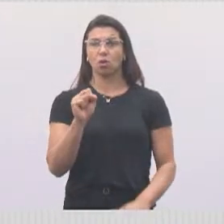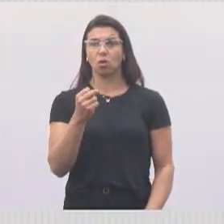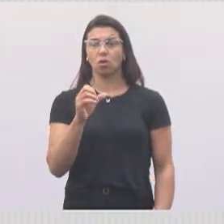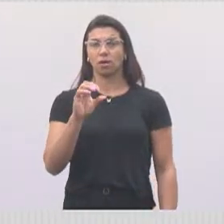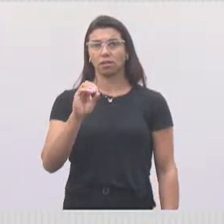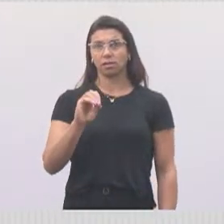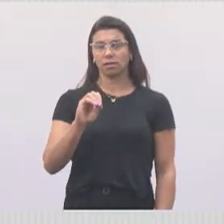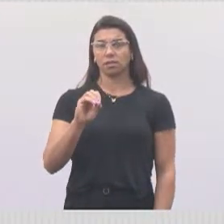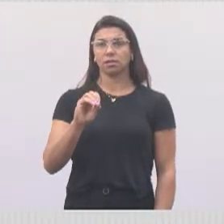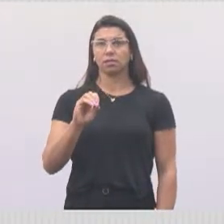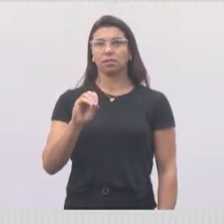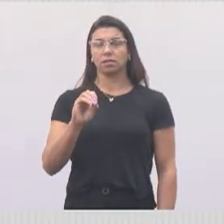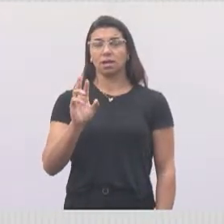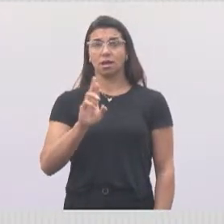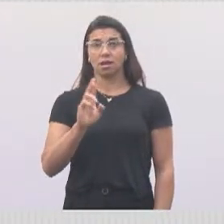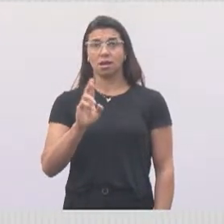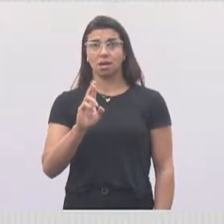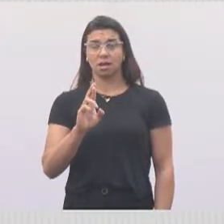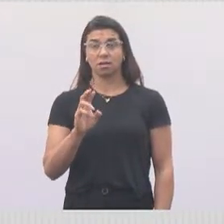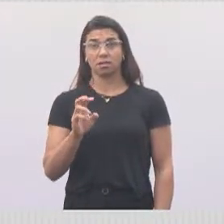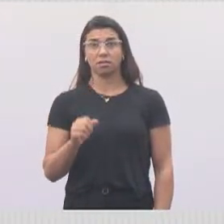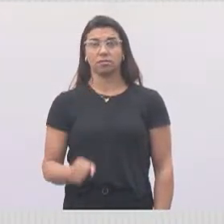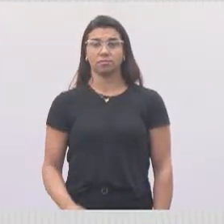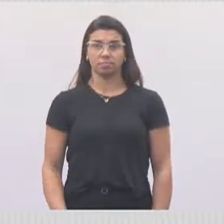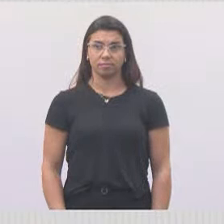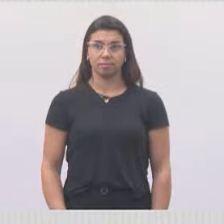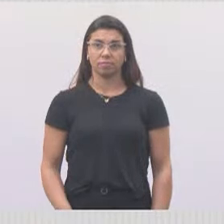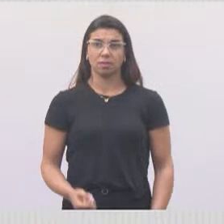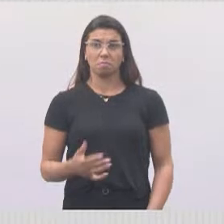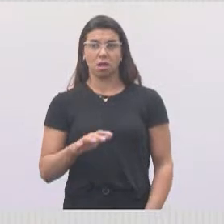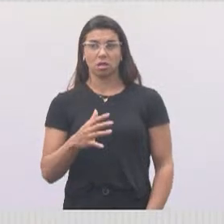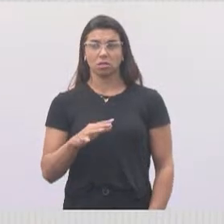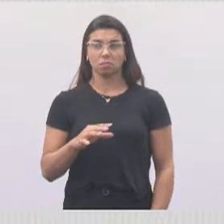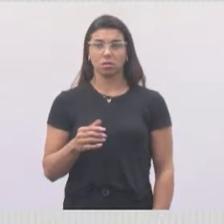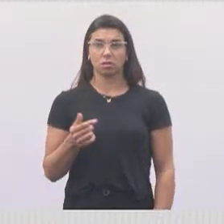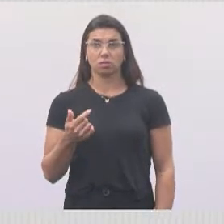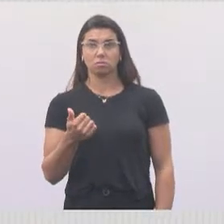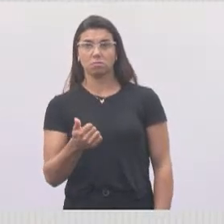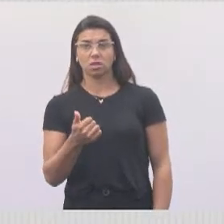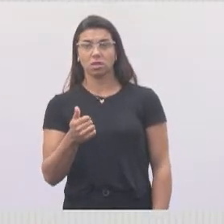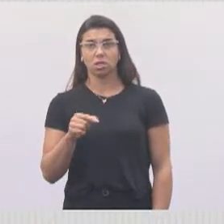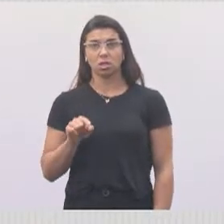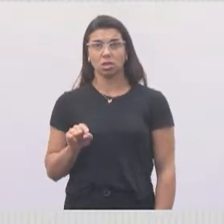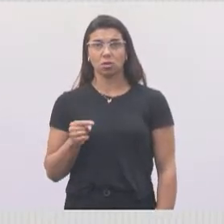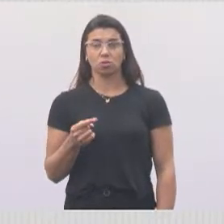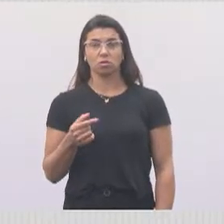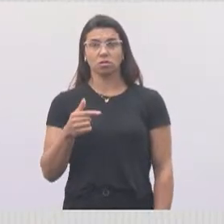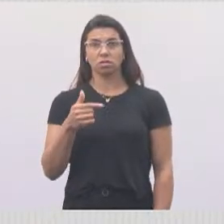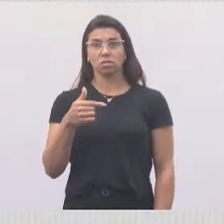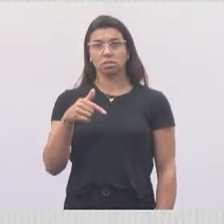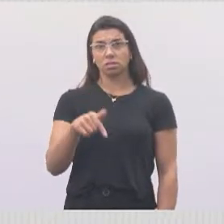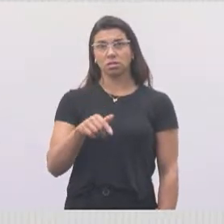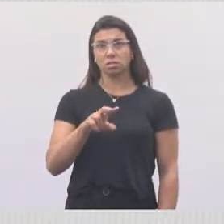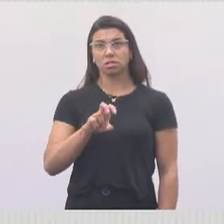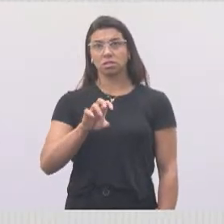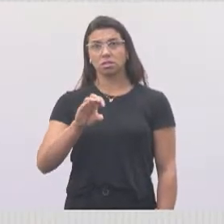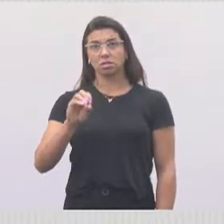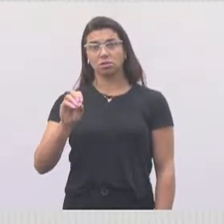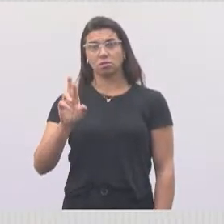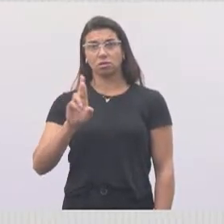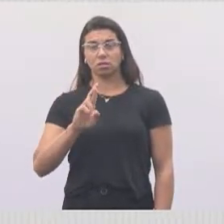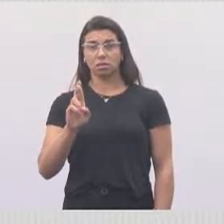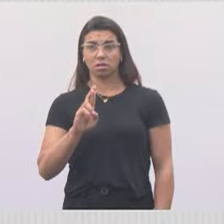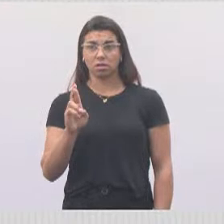R$ 80,30. Então, quer dizer que dá um valor entre R$ 1.750, é